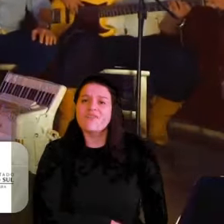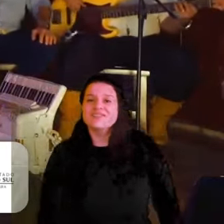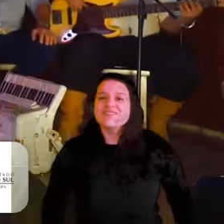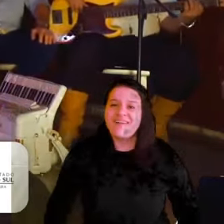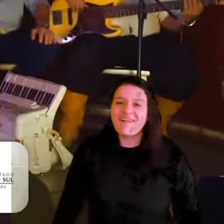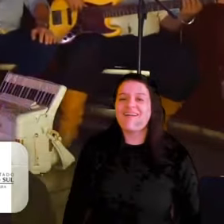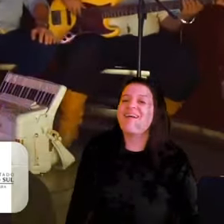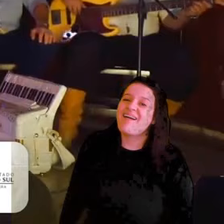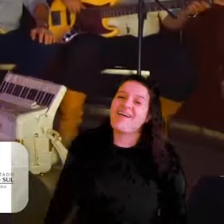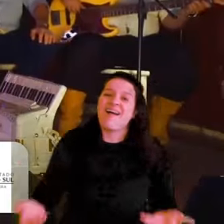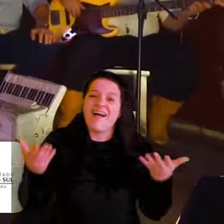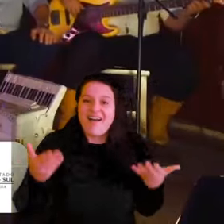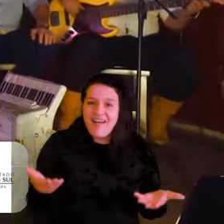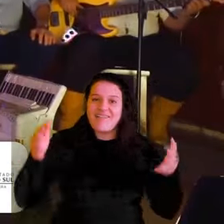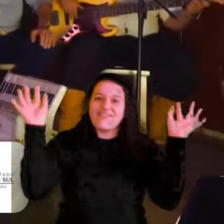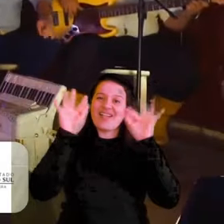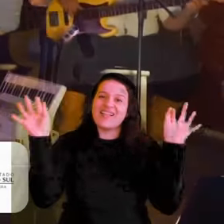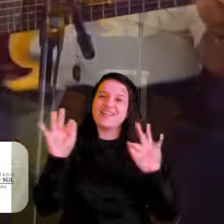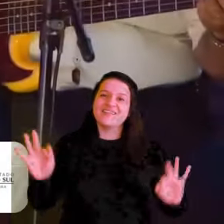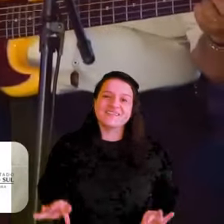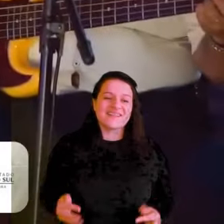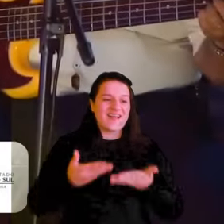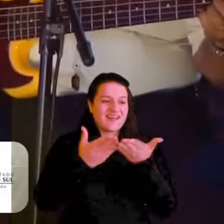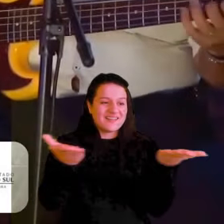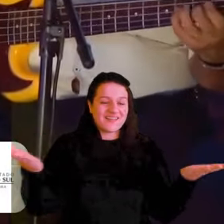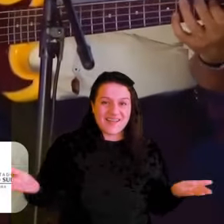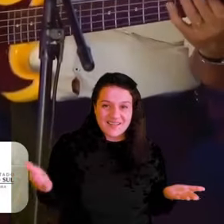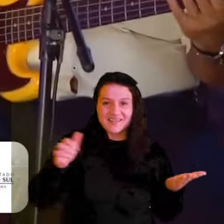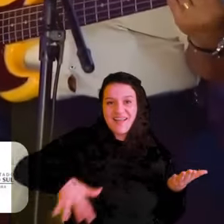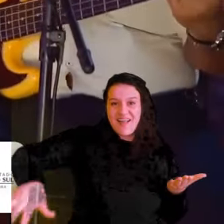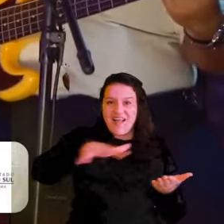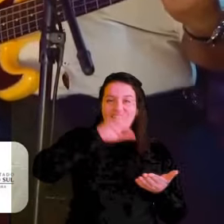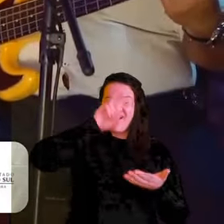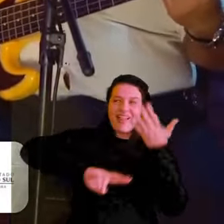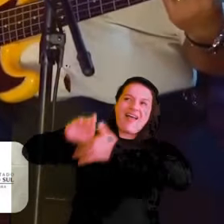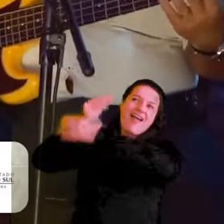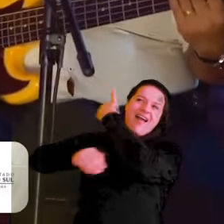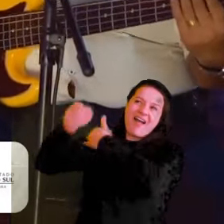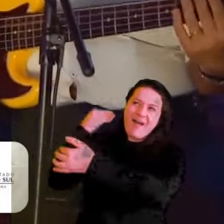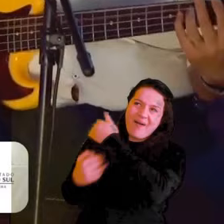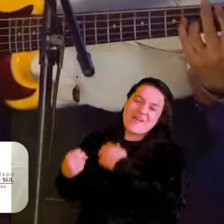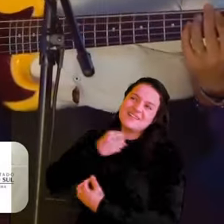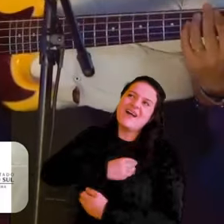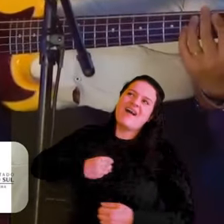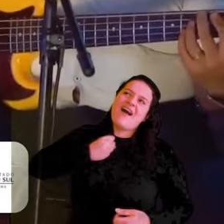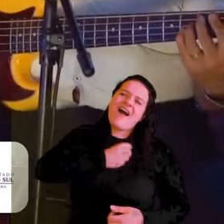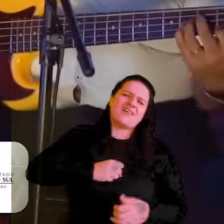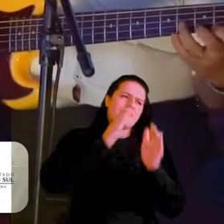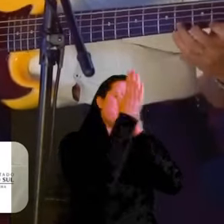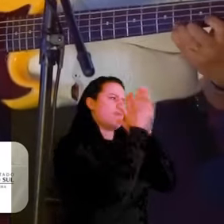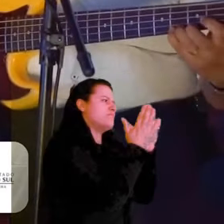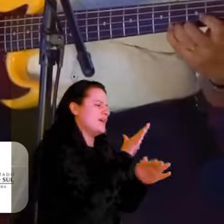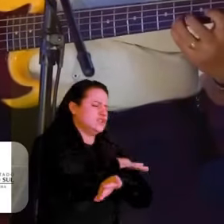eu ainda volto lá. Deixar a felicidade, nostalgia da idade,